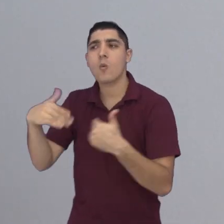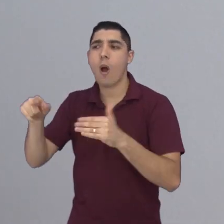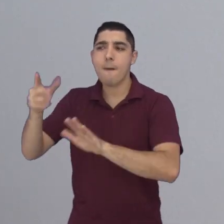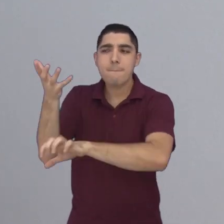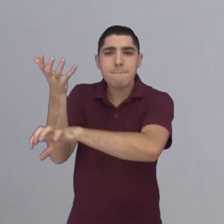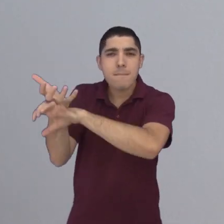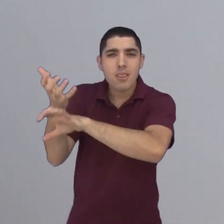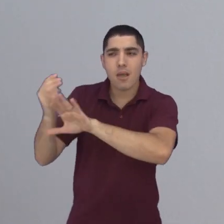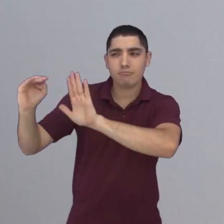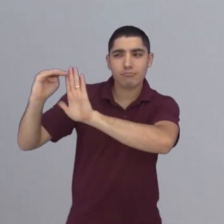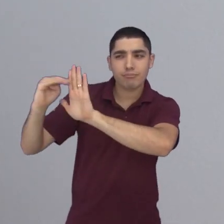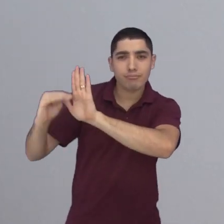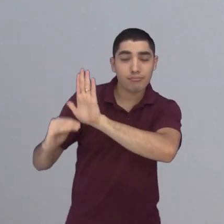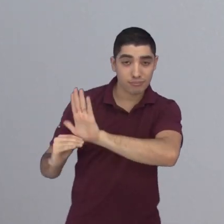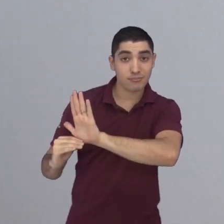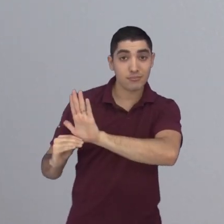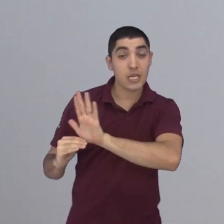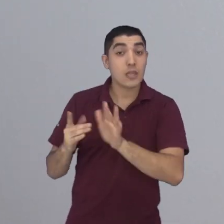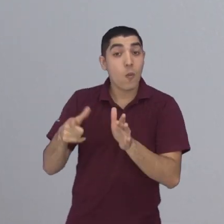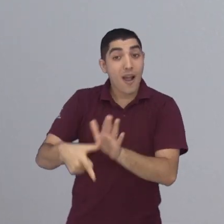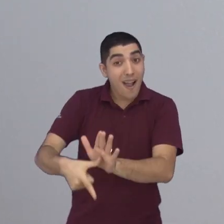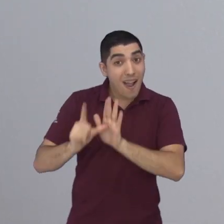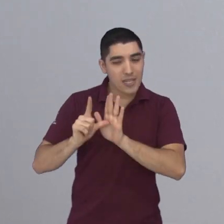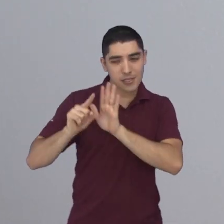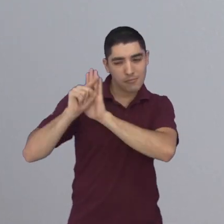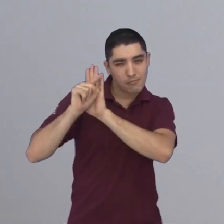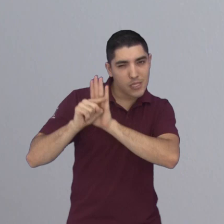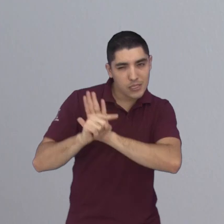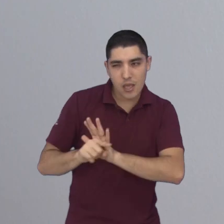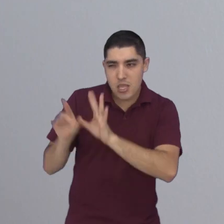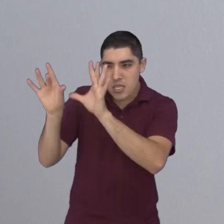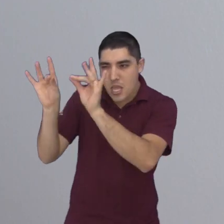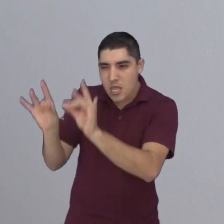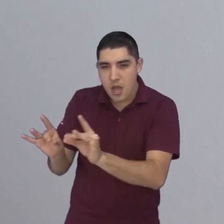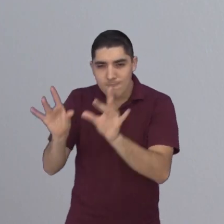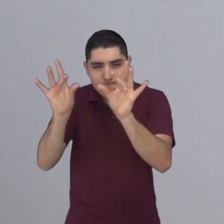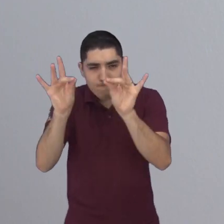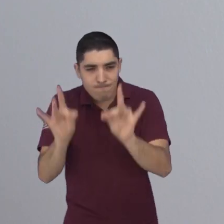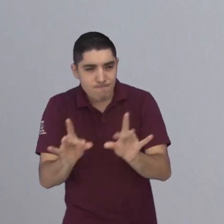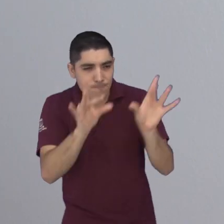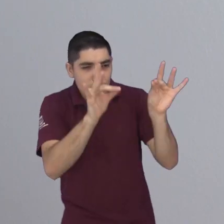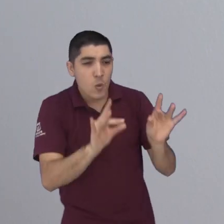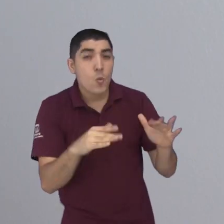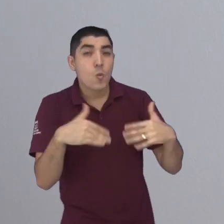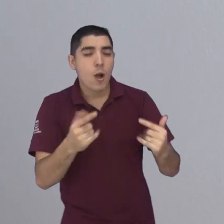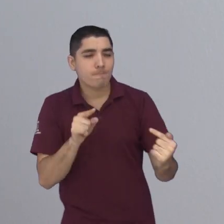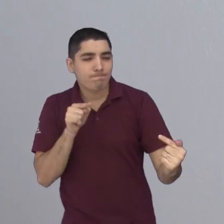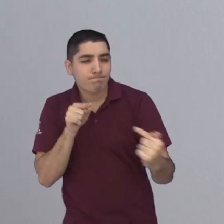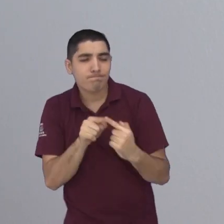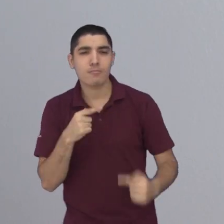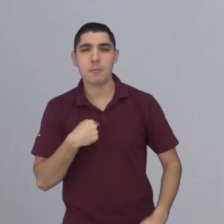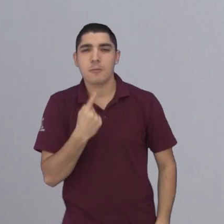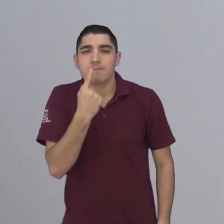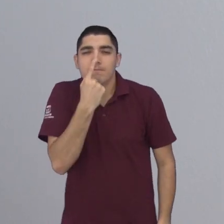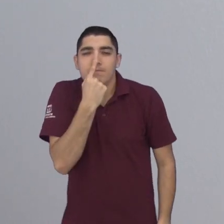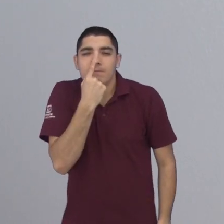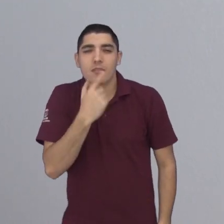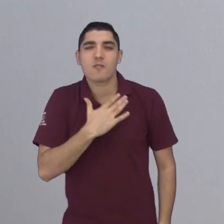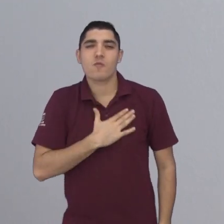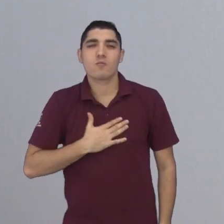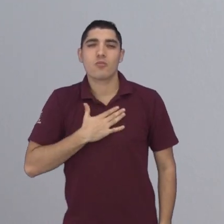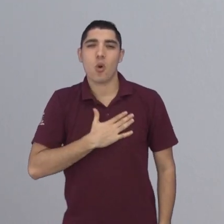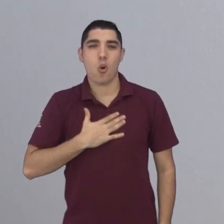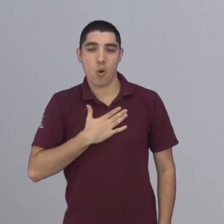conhecer grade curricular Então dentro de um possível fazer uma pesquisa bem detalhada do que mais encanta ou do que